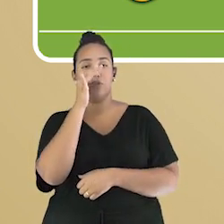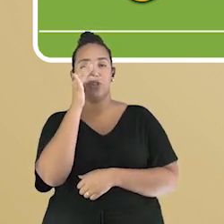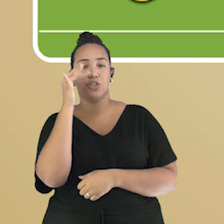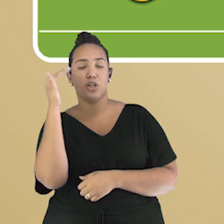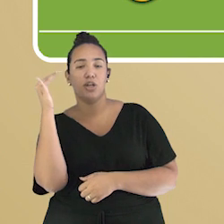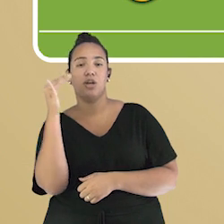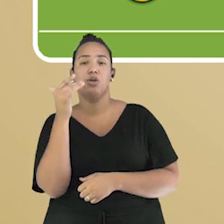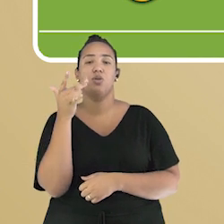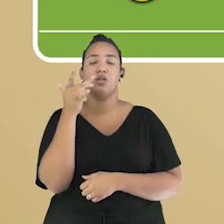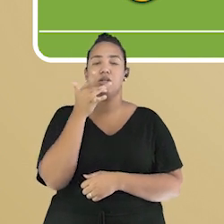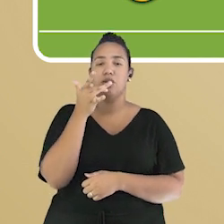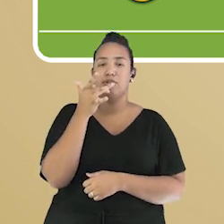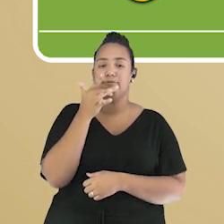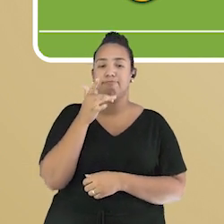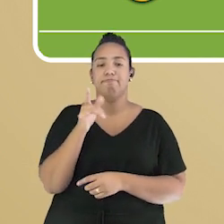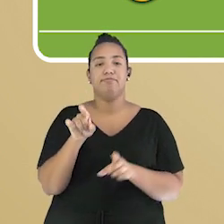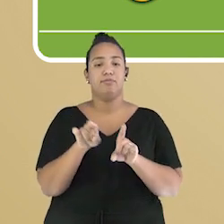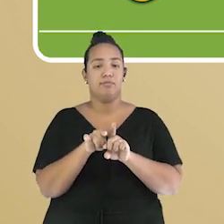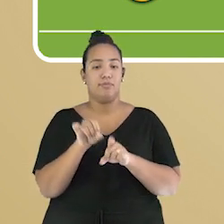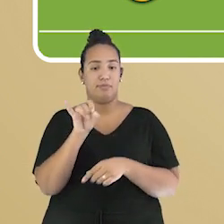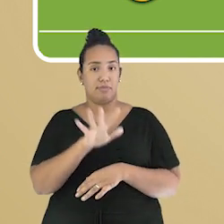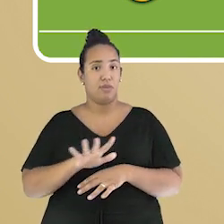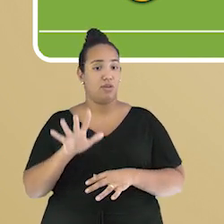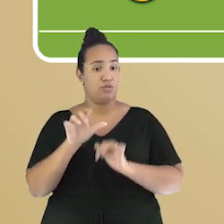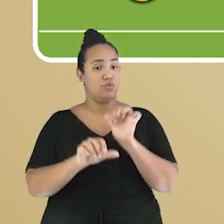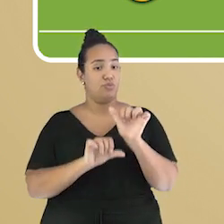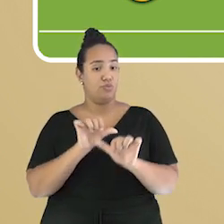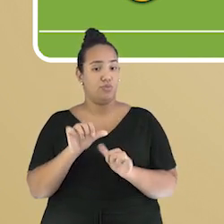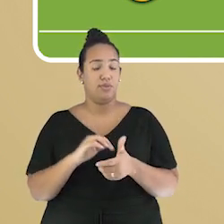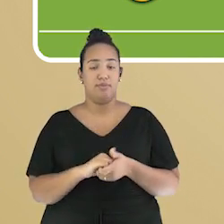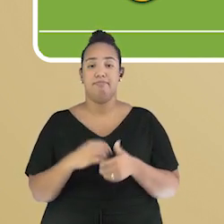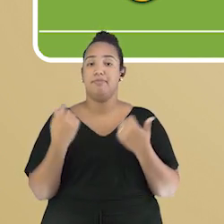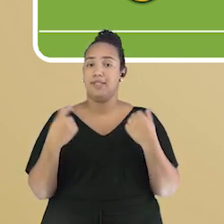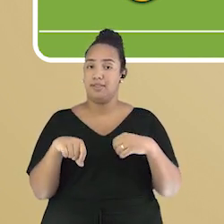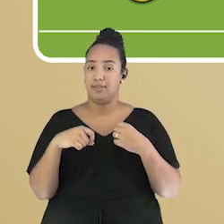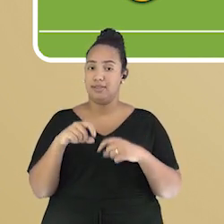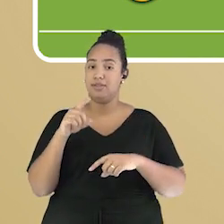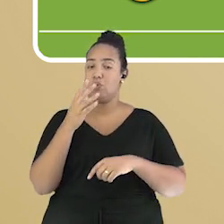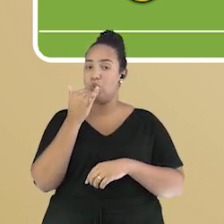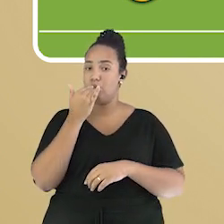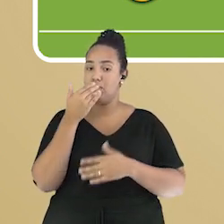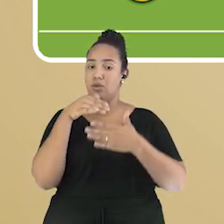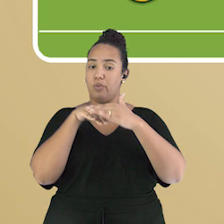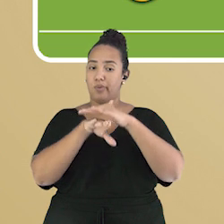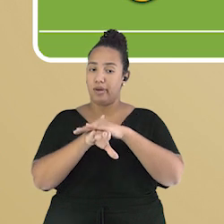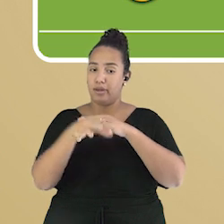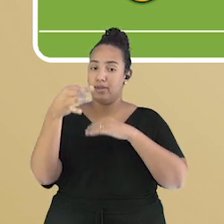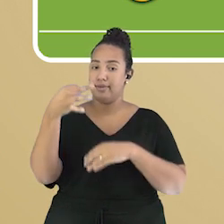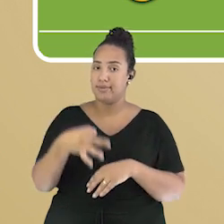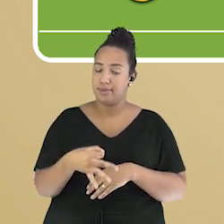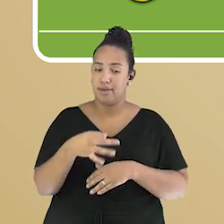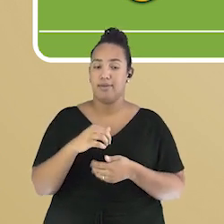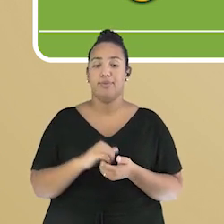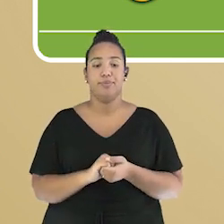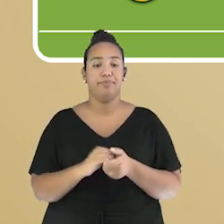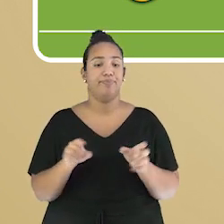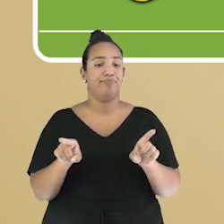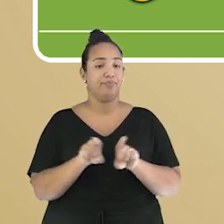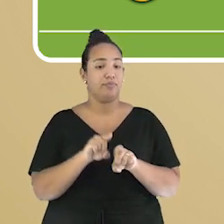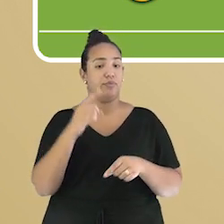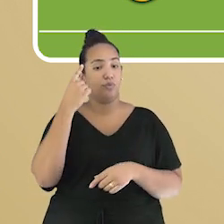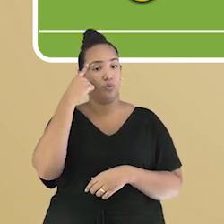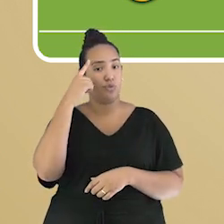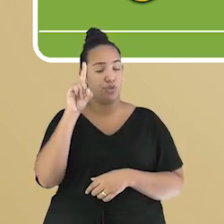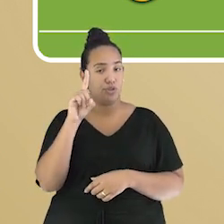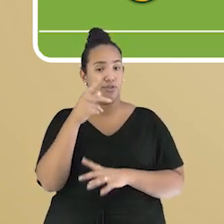O armazenar os alimentos do jeito correto é essencial para sua conservação. A data de validade